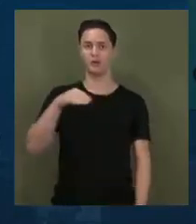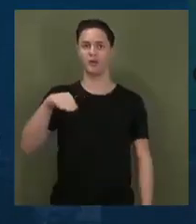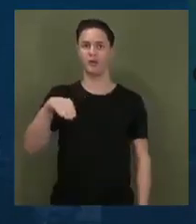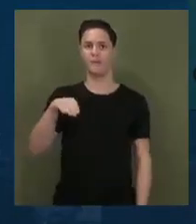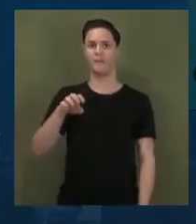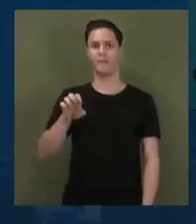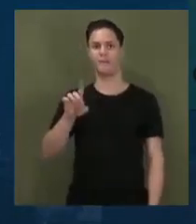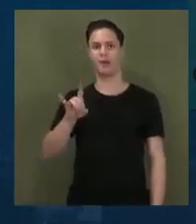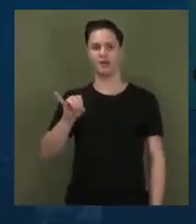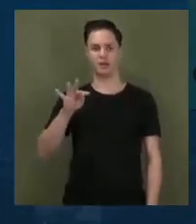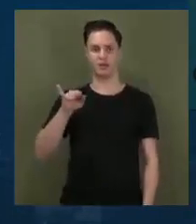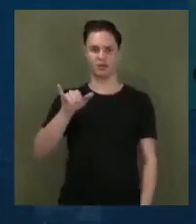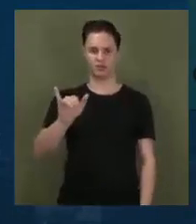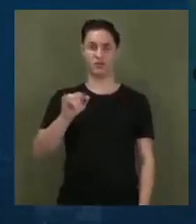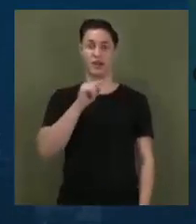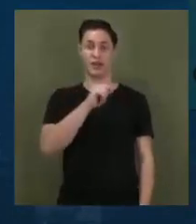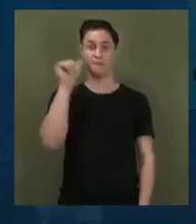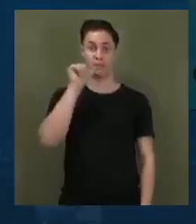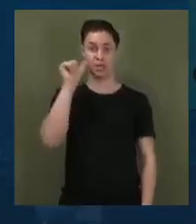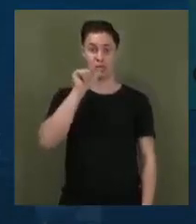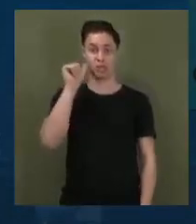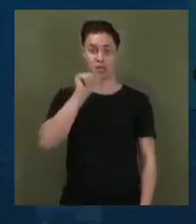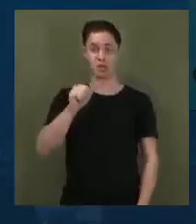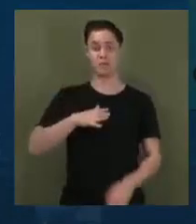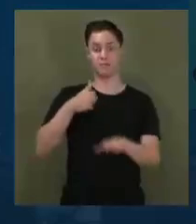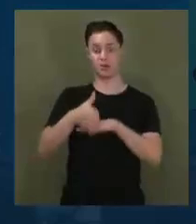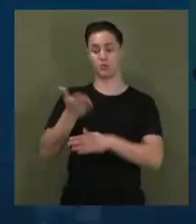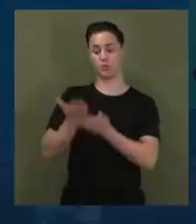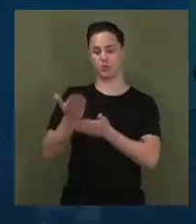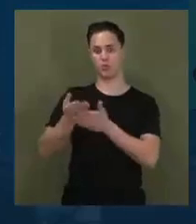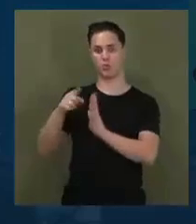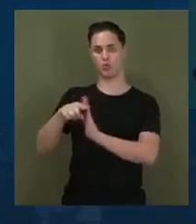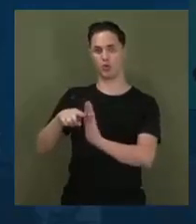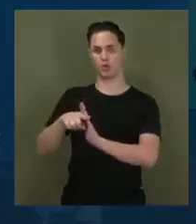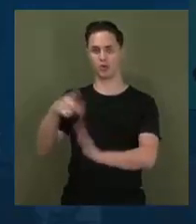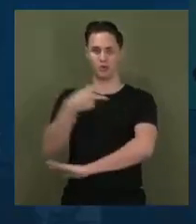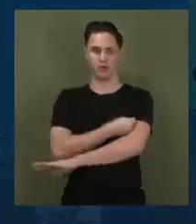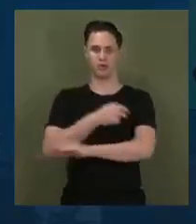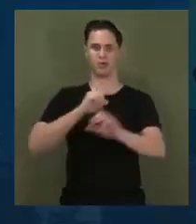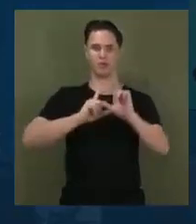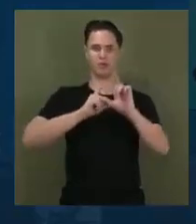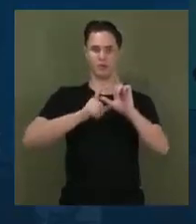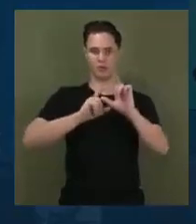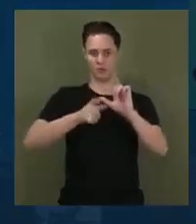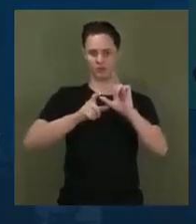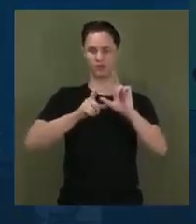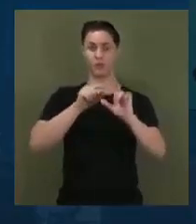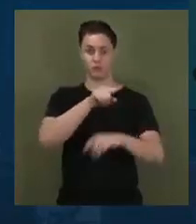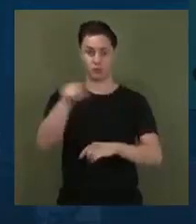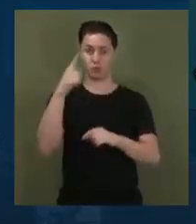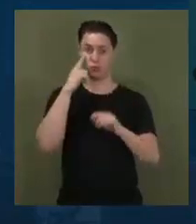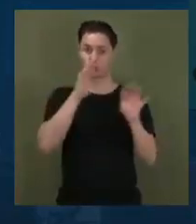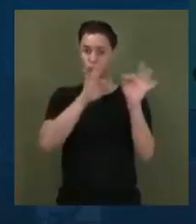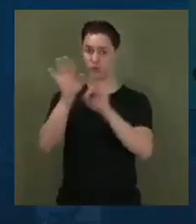Garay. Essa menina foi participante do estudo inicial da Pfizer. Todo mundo tem que assistir esse